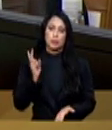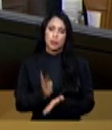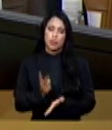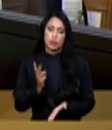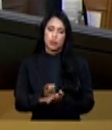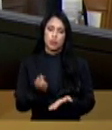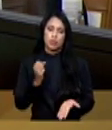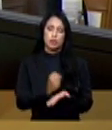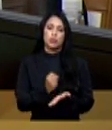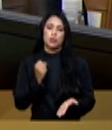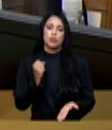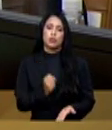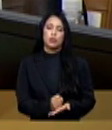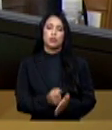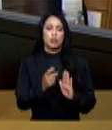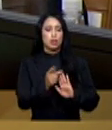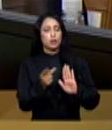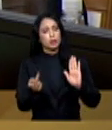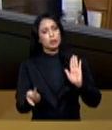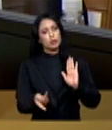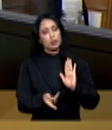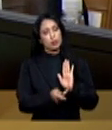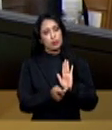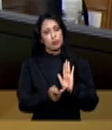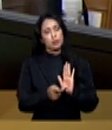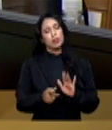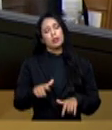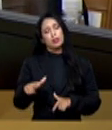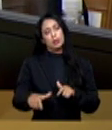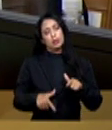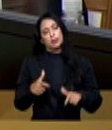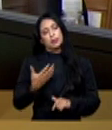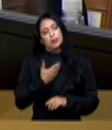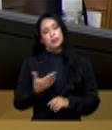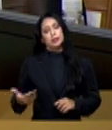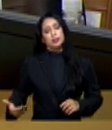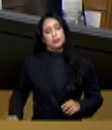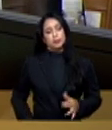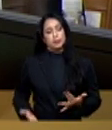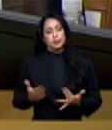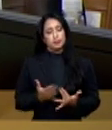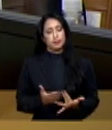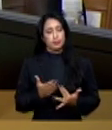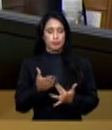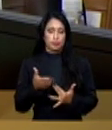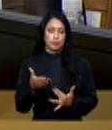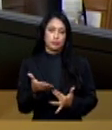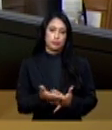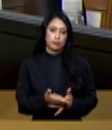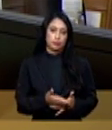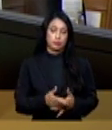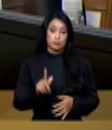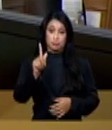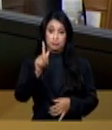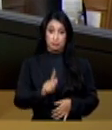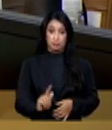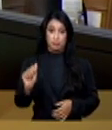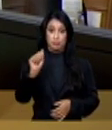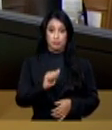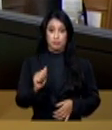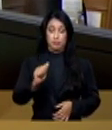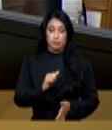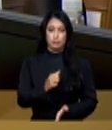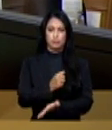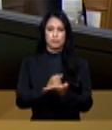manutenção dos contratos de programa para prestação de serviço público por meio de gestão associada com